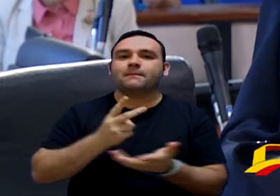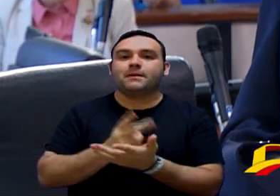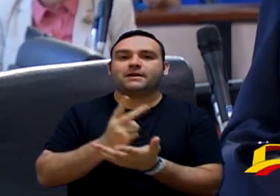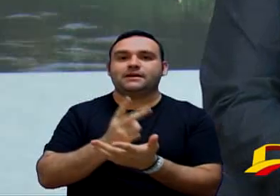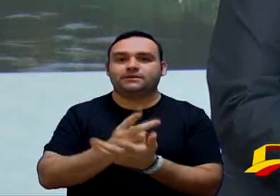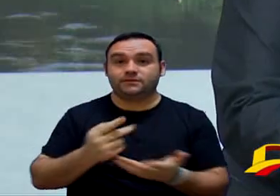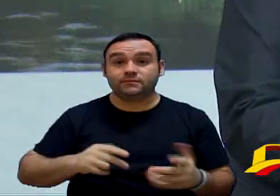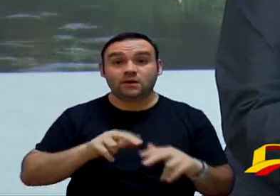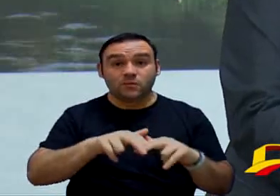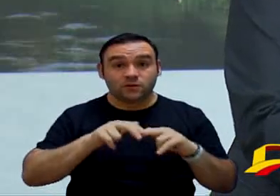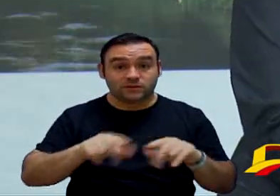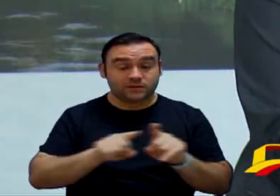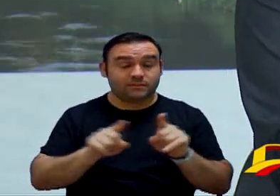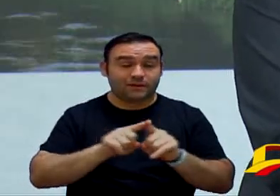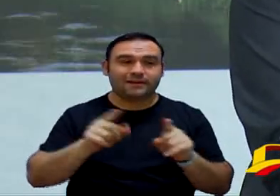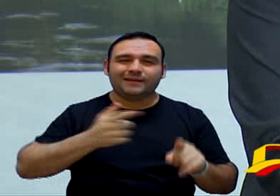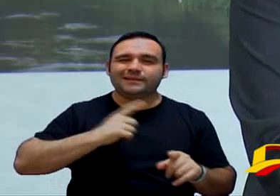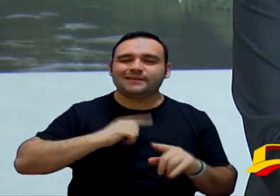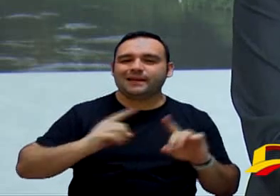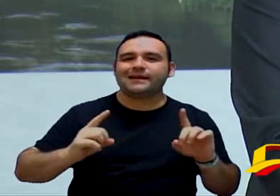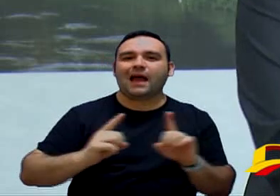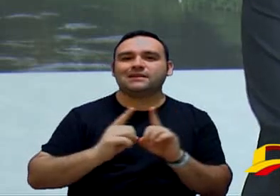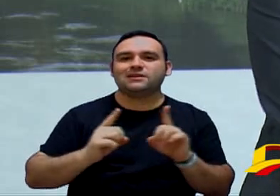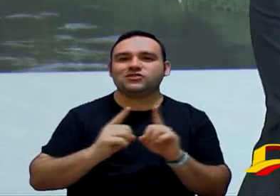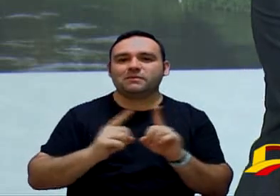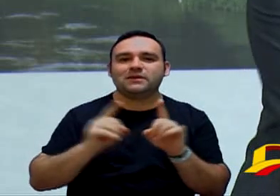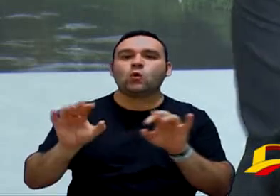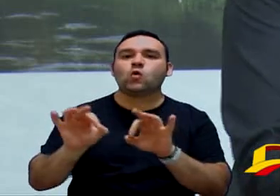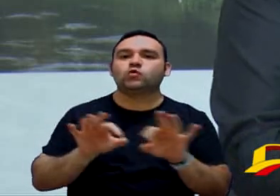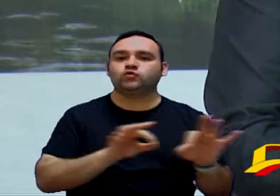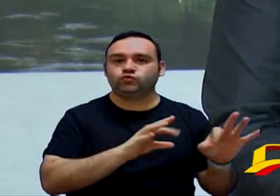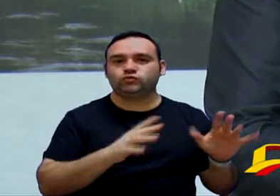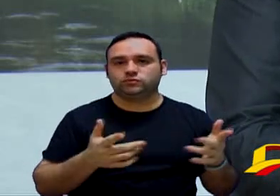né por isso de atendimento